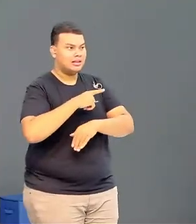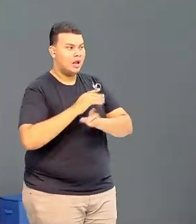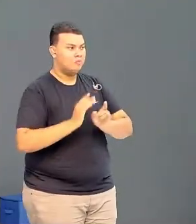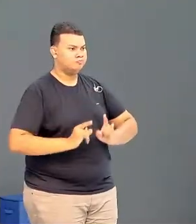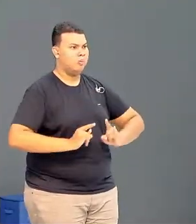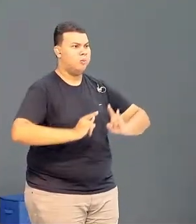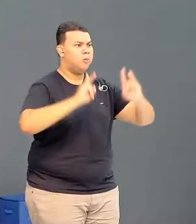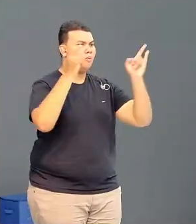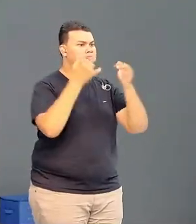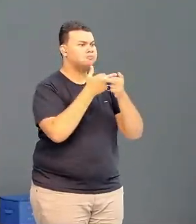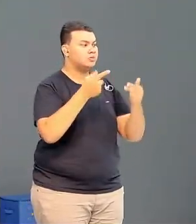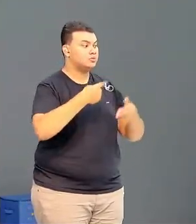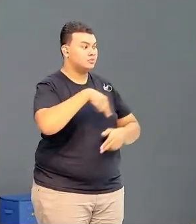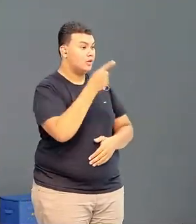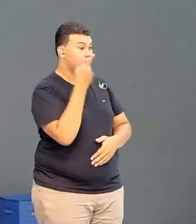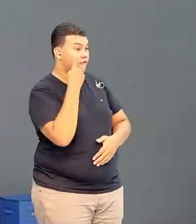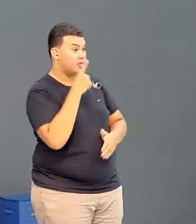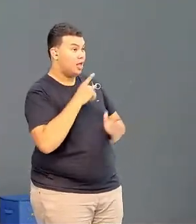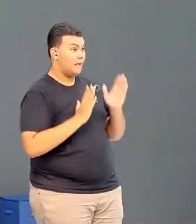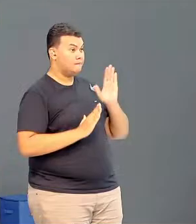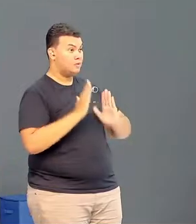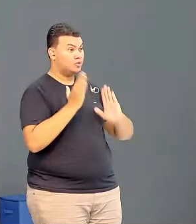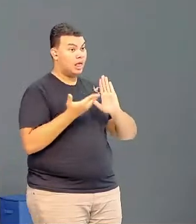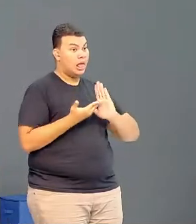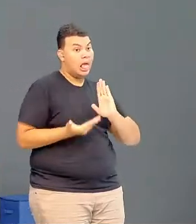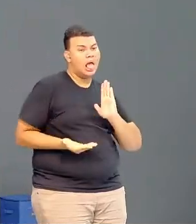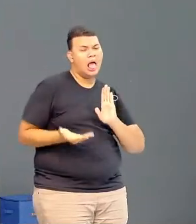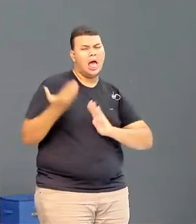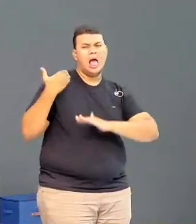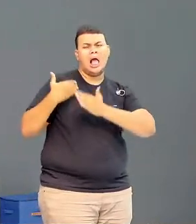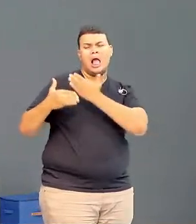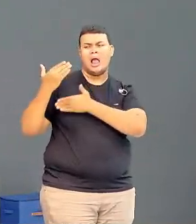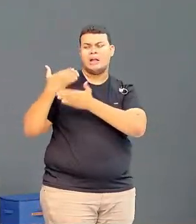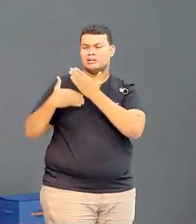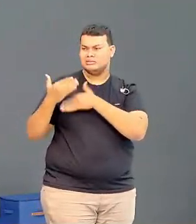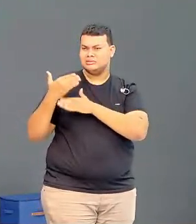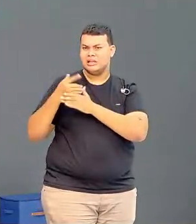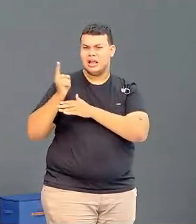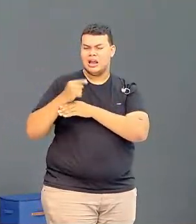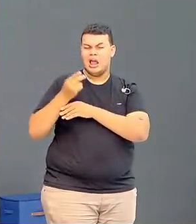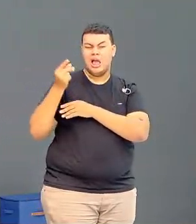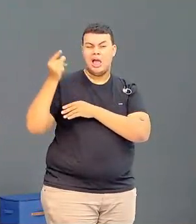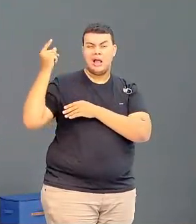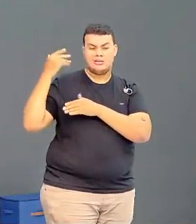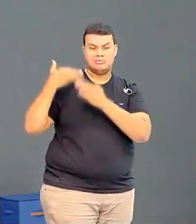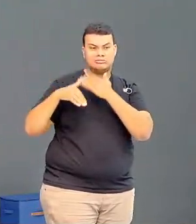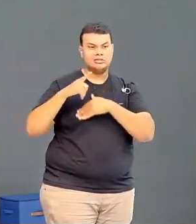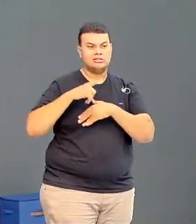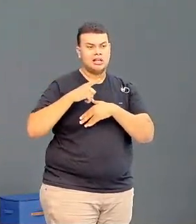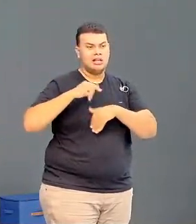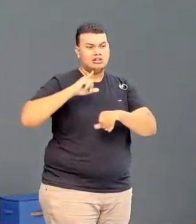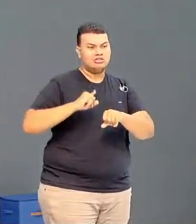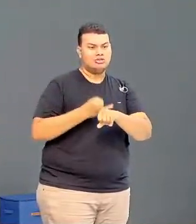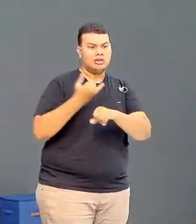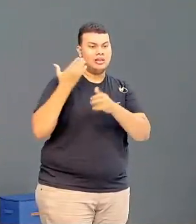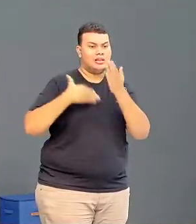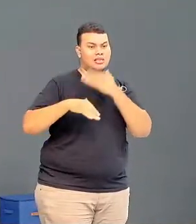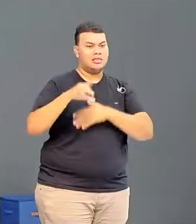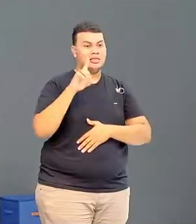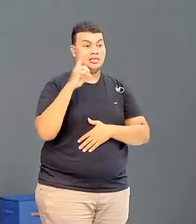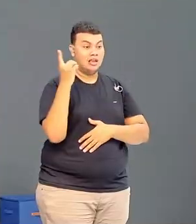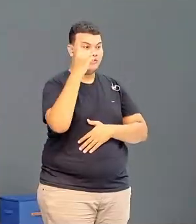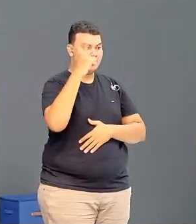isso, Quando a gente olha para o período feudal, até o período mais antigo, Jerusalém, onde Davi morava,